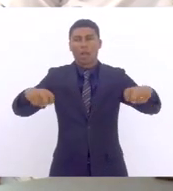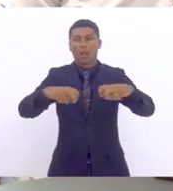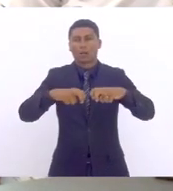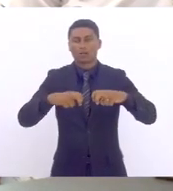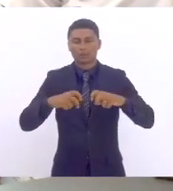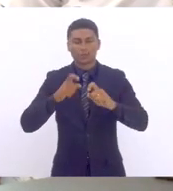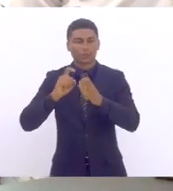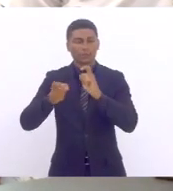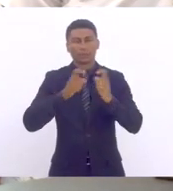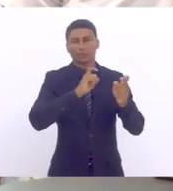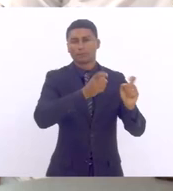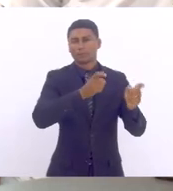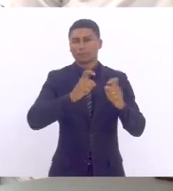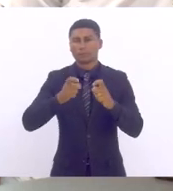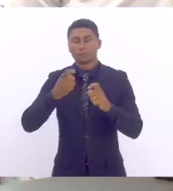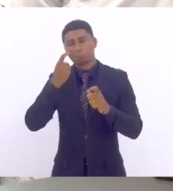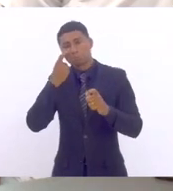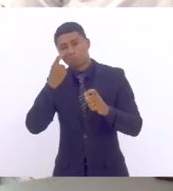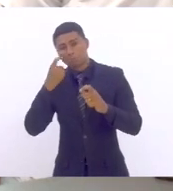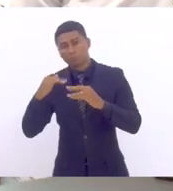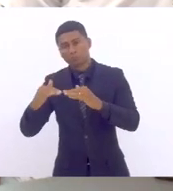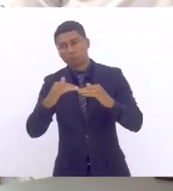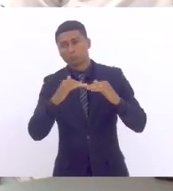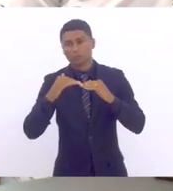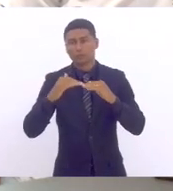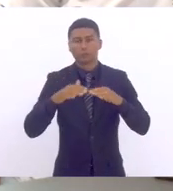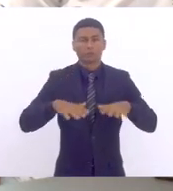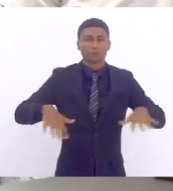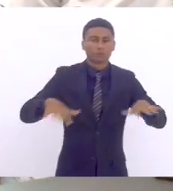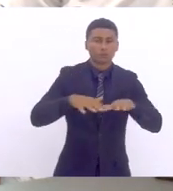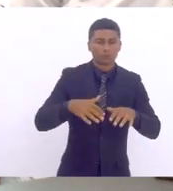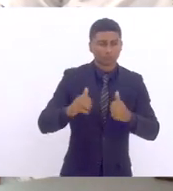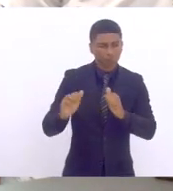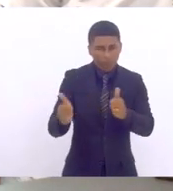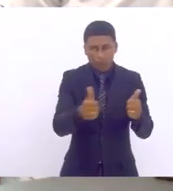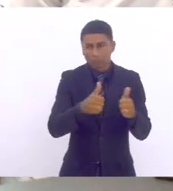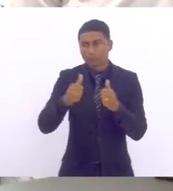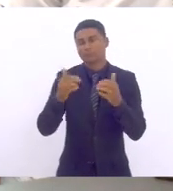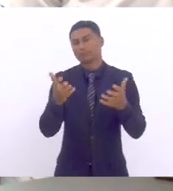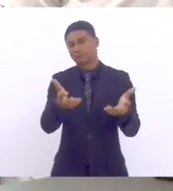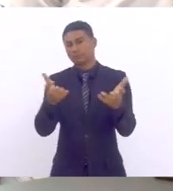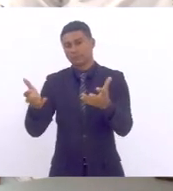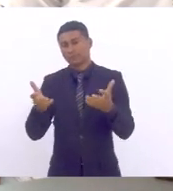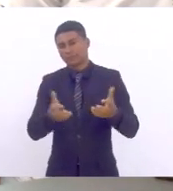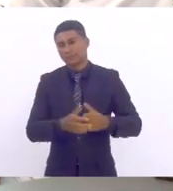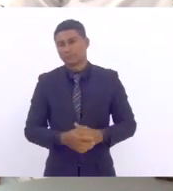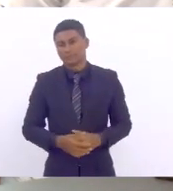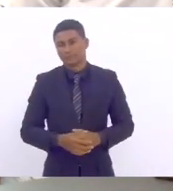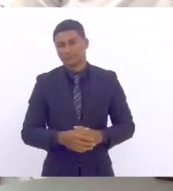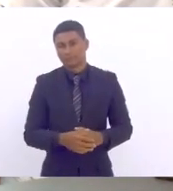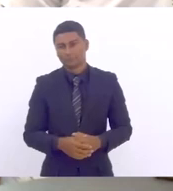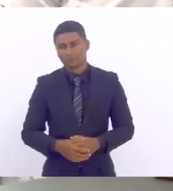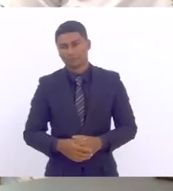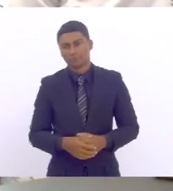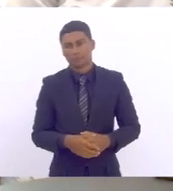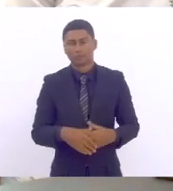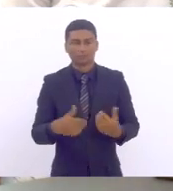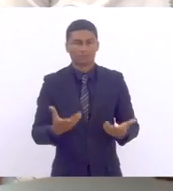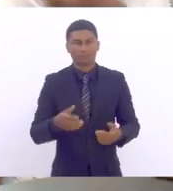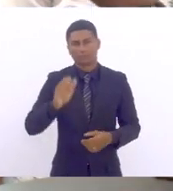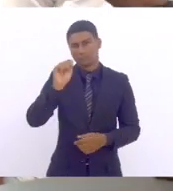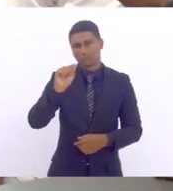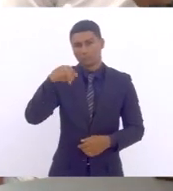debater e chegar a um denominador comum que será bom para todo mundo. E a gente não fala somente em anistia,